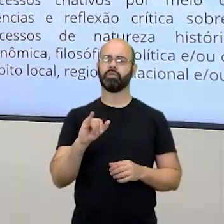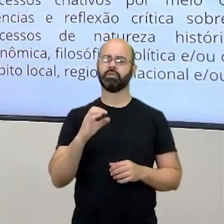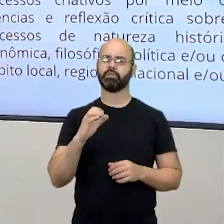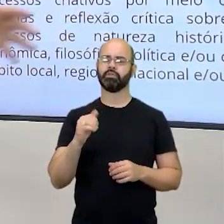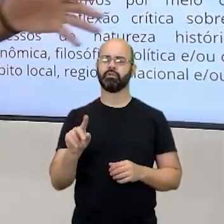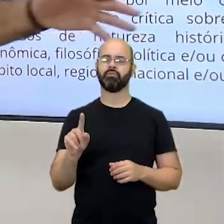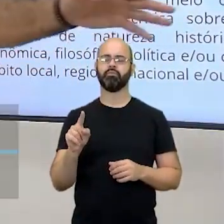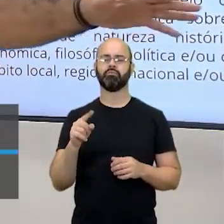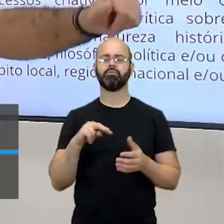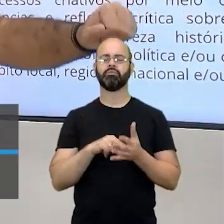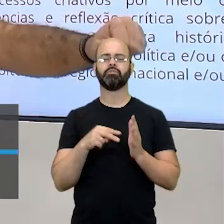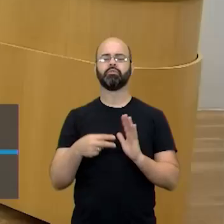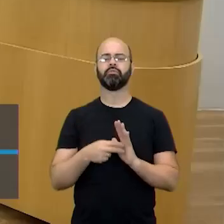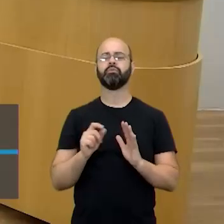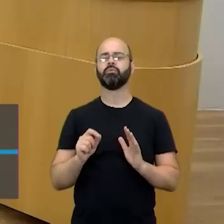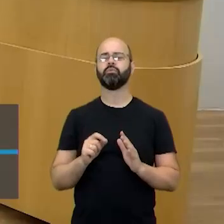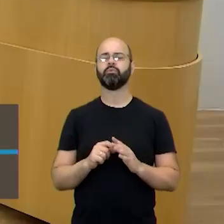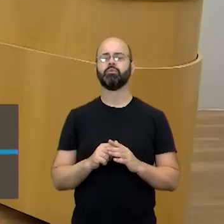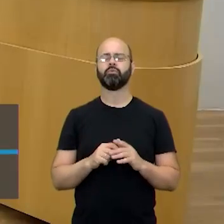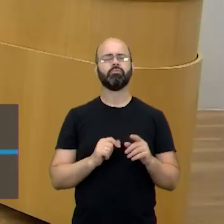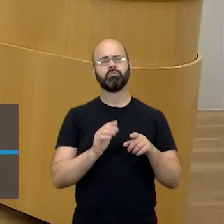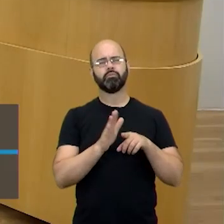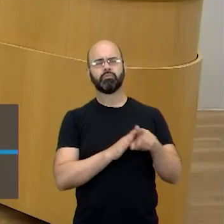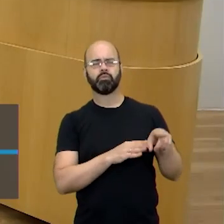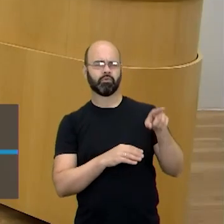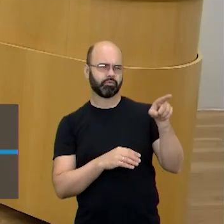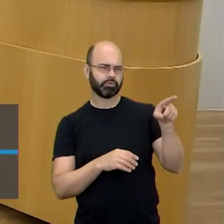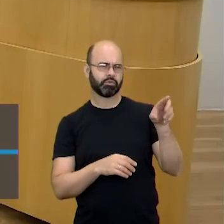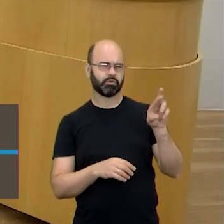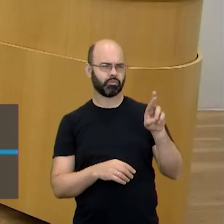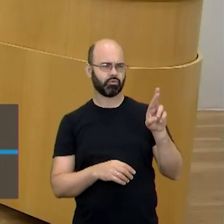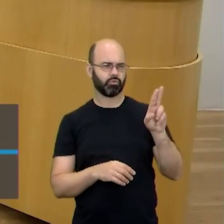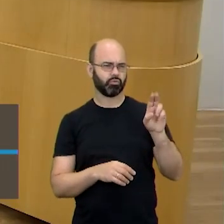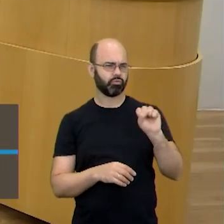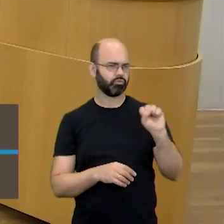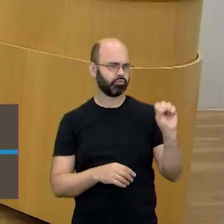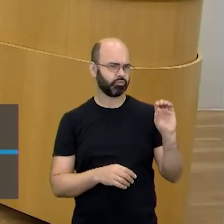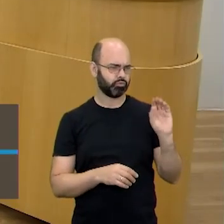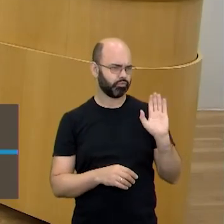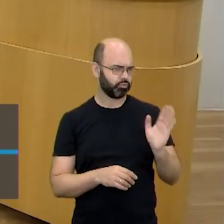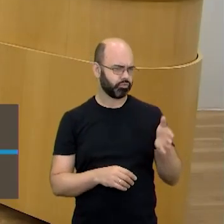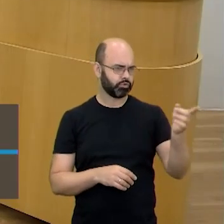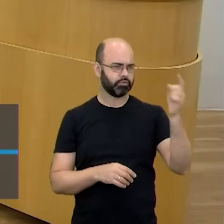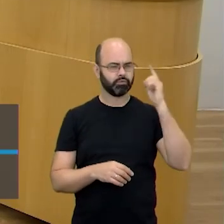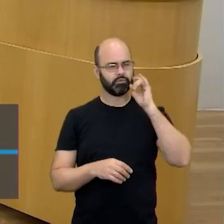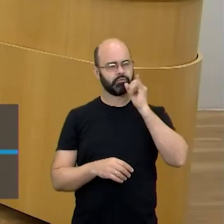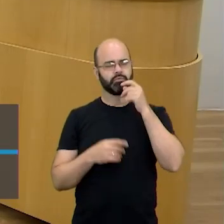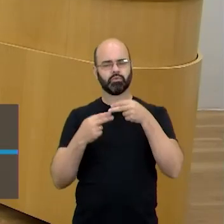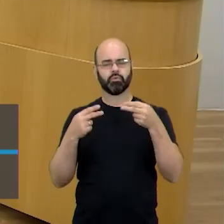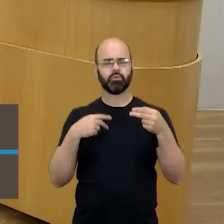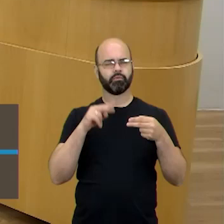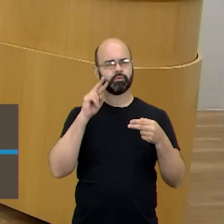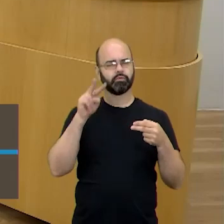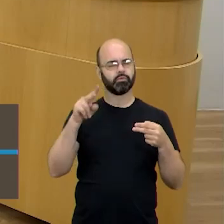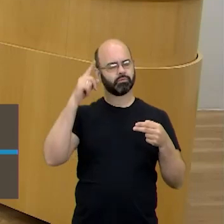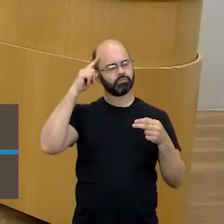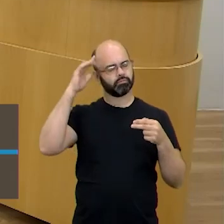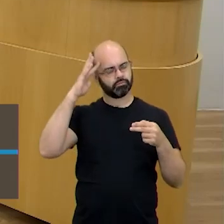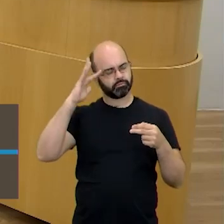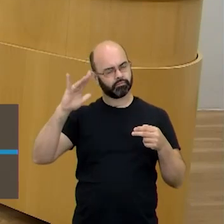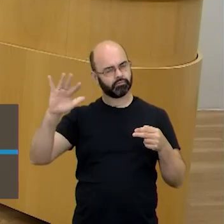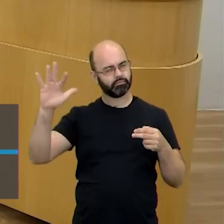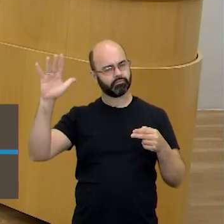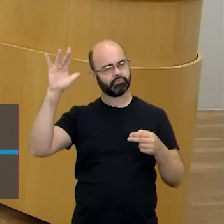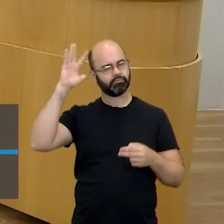Fruição, Russo, já aconteceu com você? Você dá aquela brisada e começa a refletir nas coisas, você entra